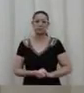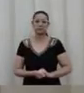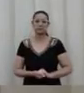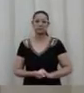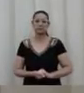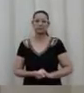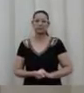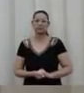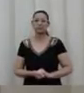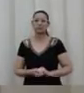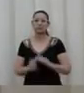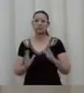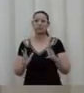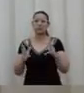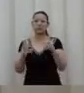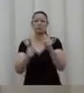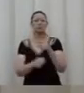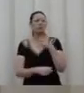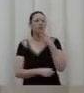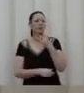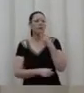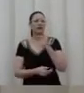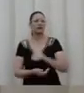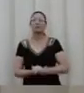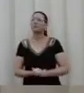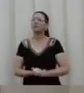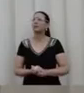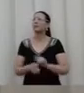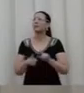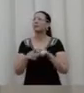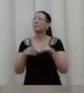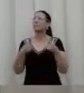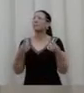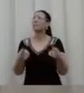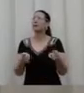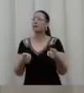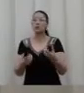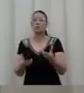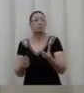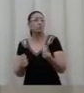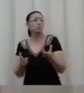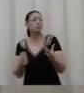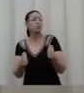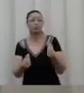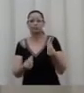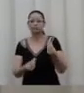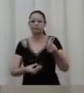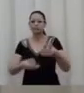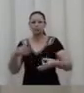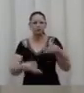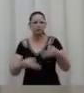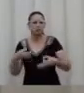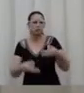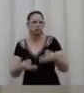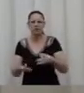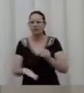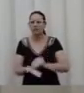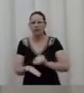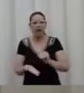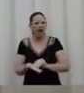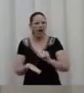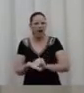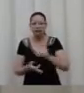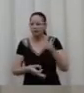e todo mundo fala assim mas tanta injustiça no mundo tanta